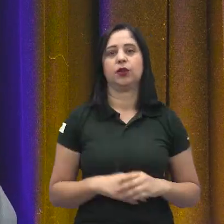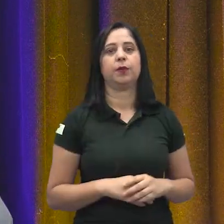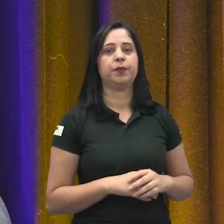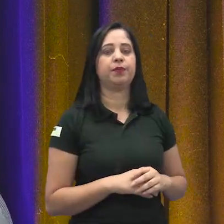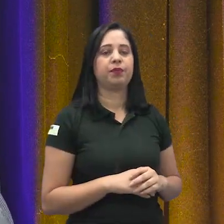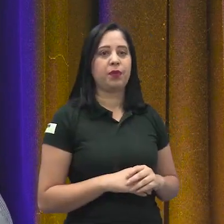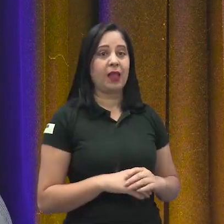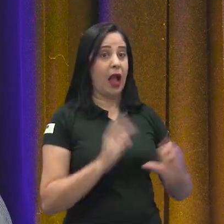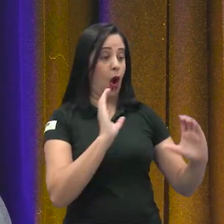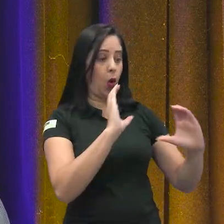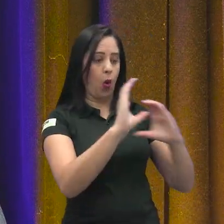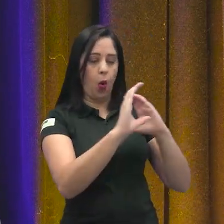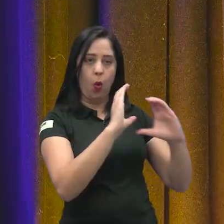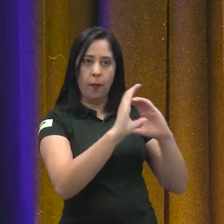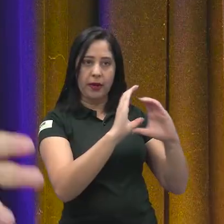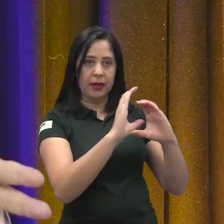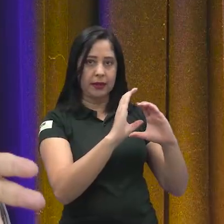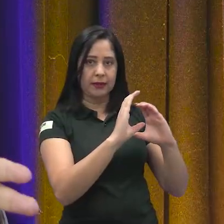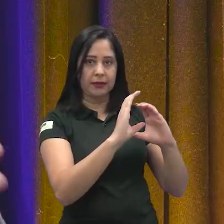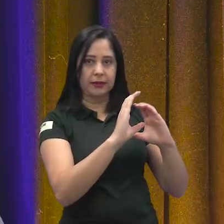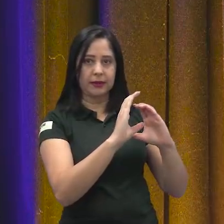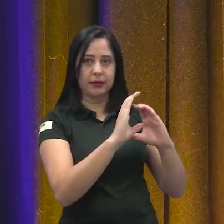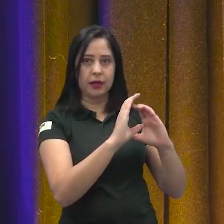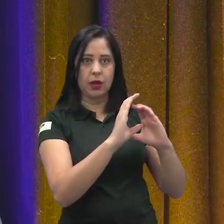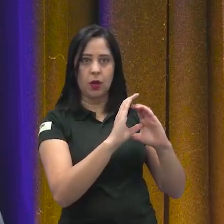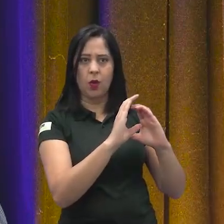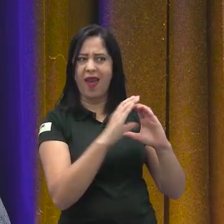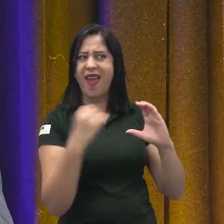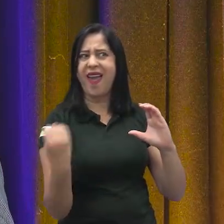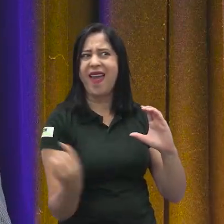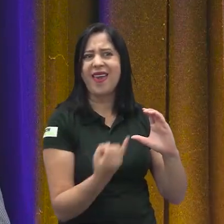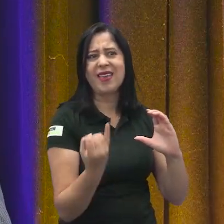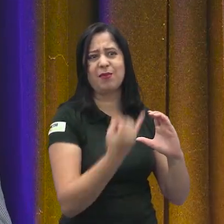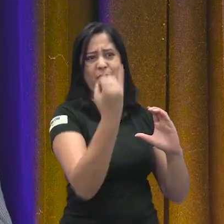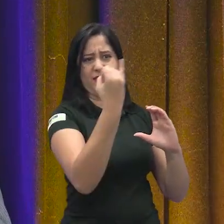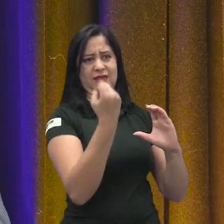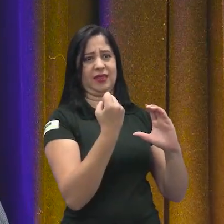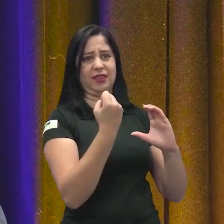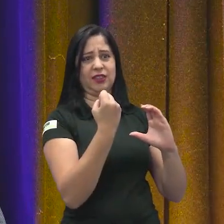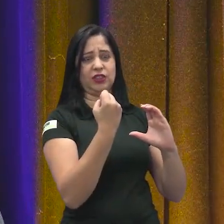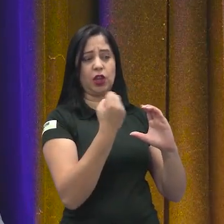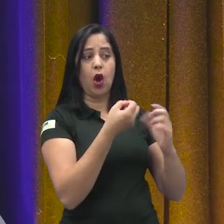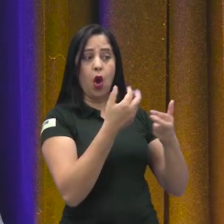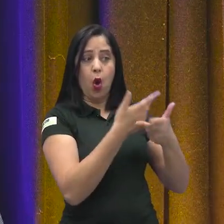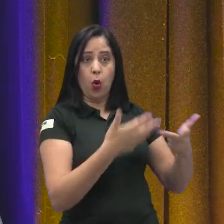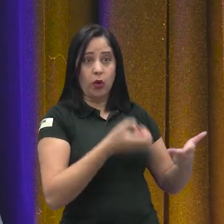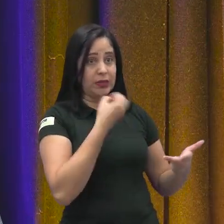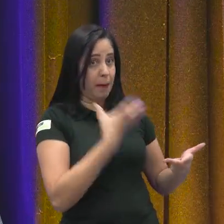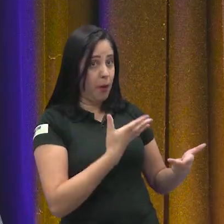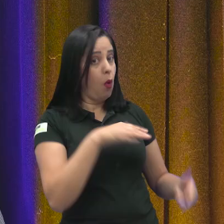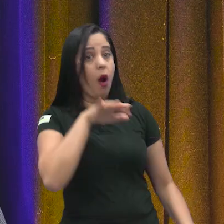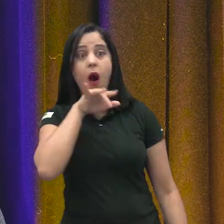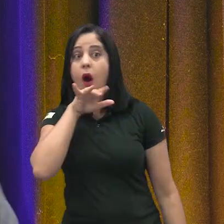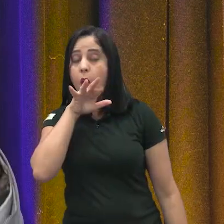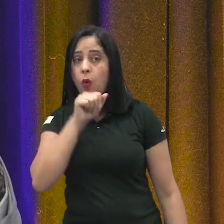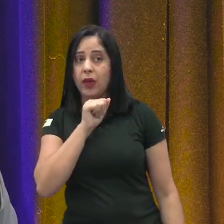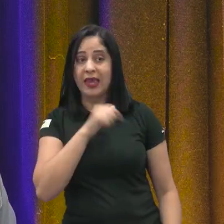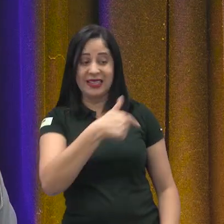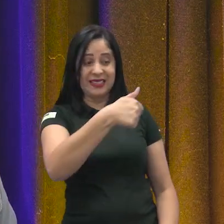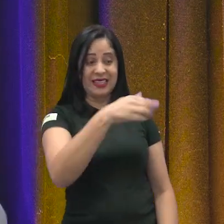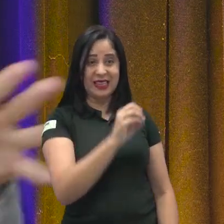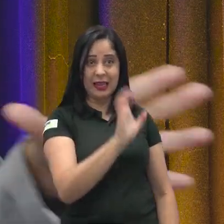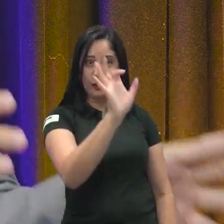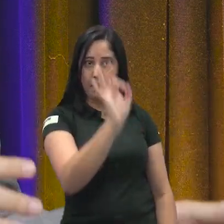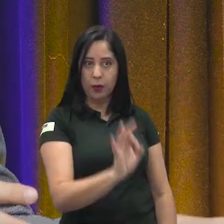potencial tanto para coisas boas quanto para ruídos e coisas ruins dentro de uma empresa. Então eu digo que